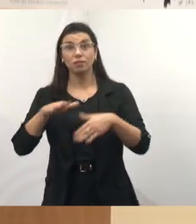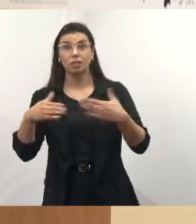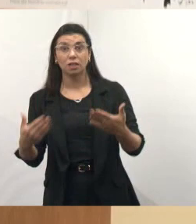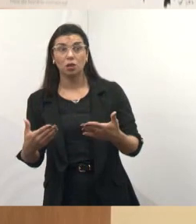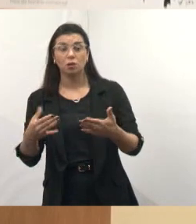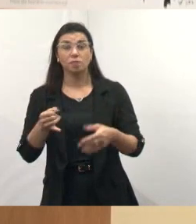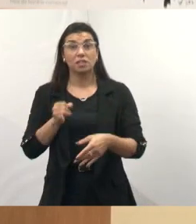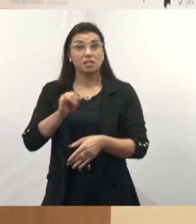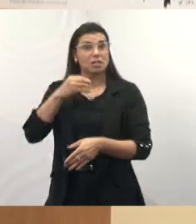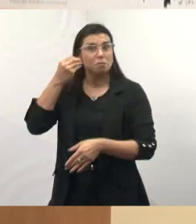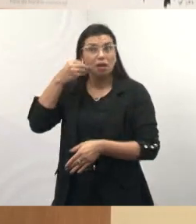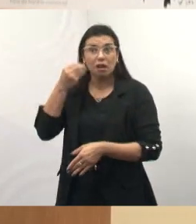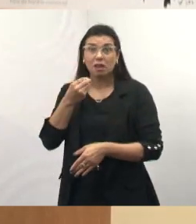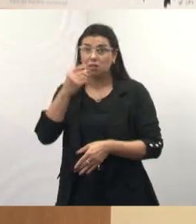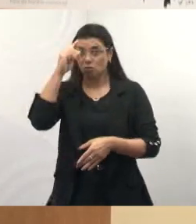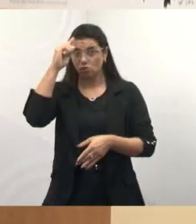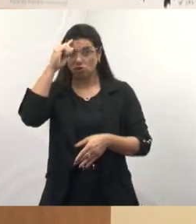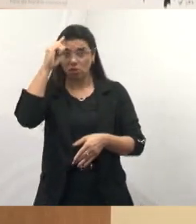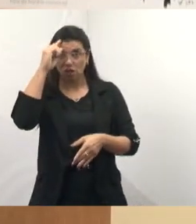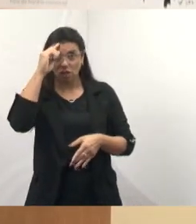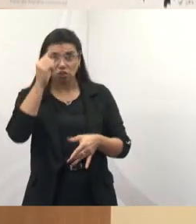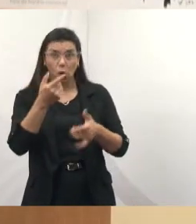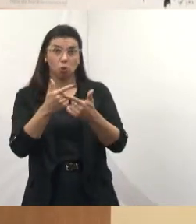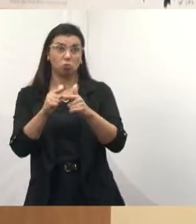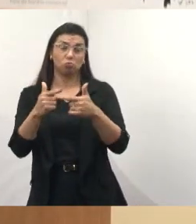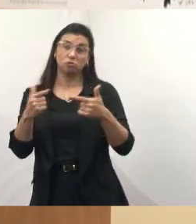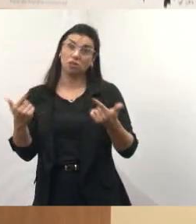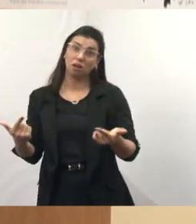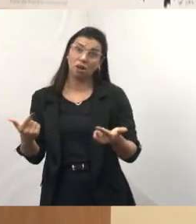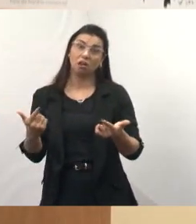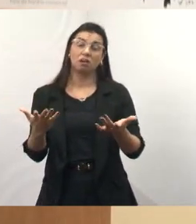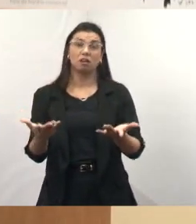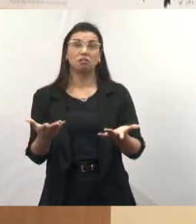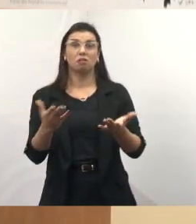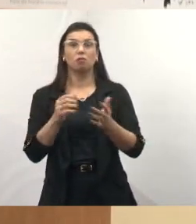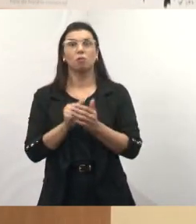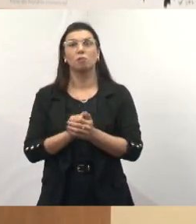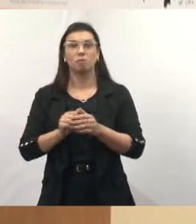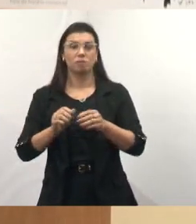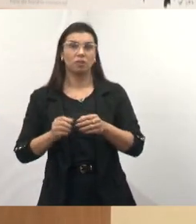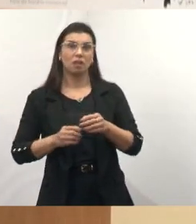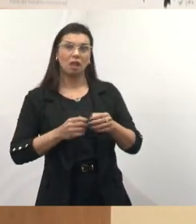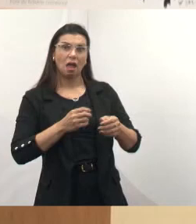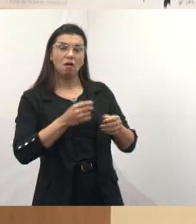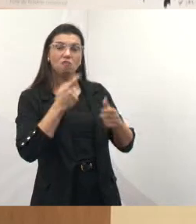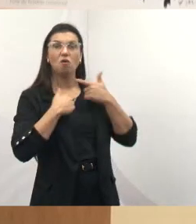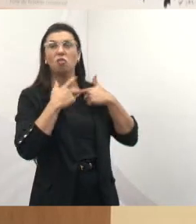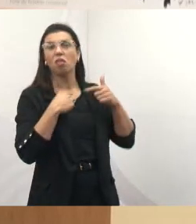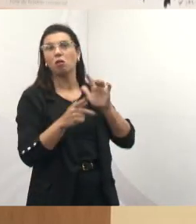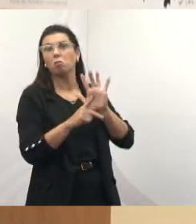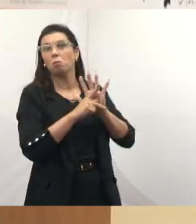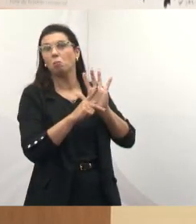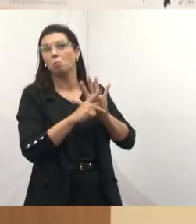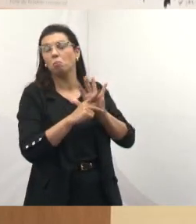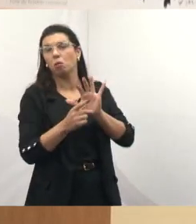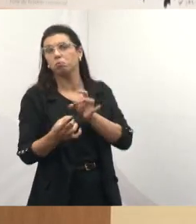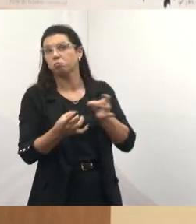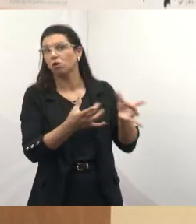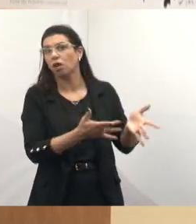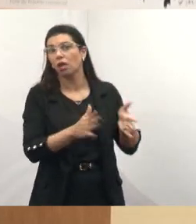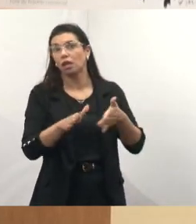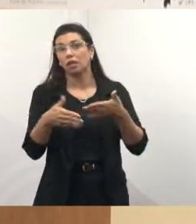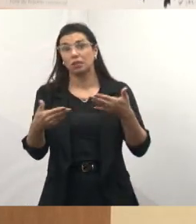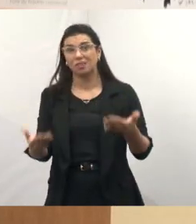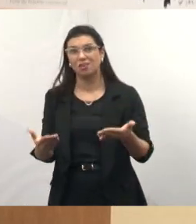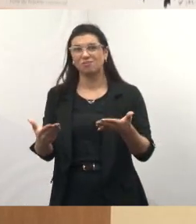da experiência do dia a dia, dentro do que foi feito no ano em referência, para afastar as razões pelas quais o parecer foi emitido, o